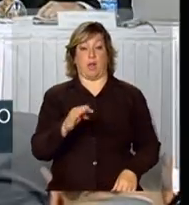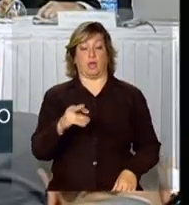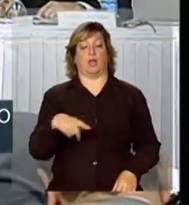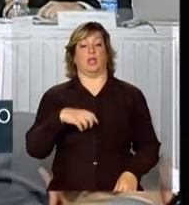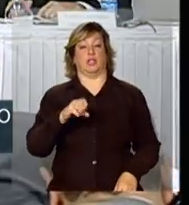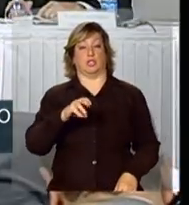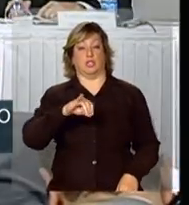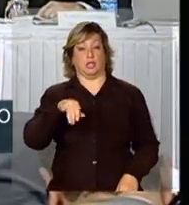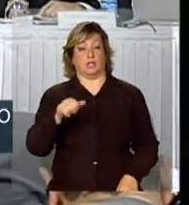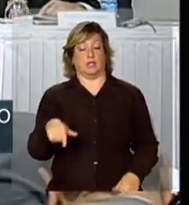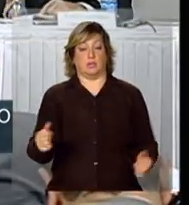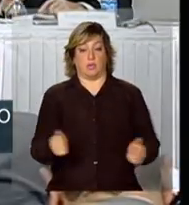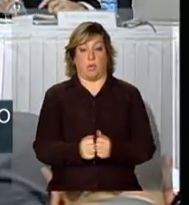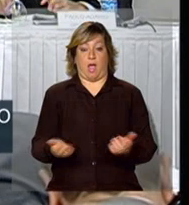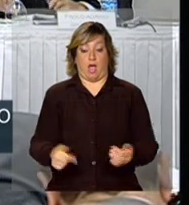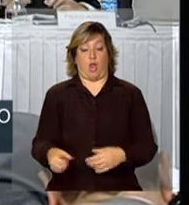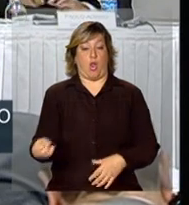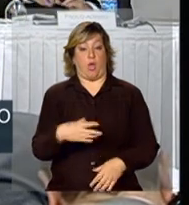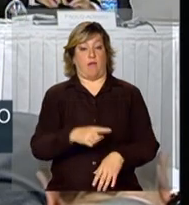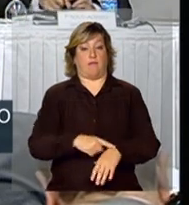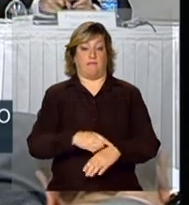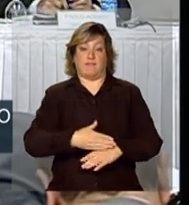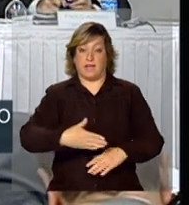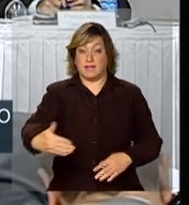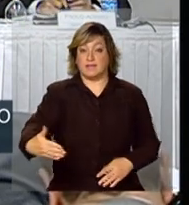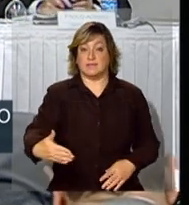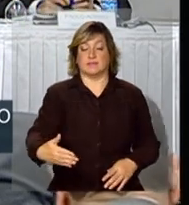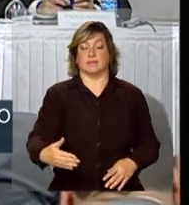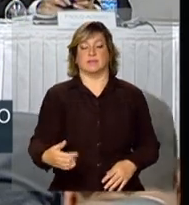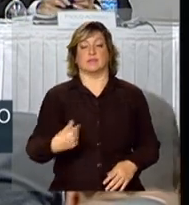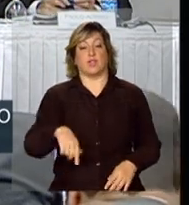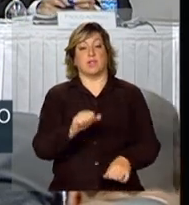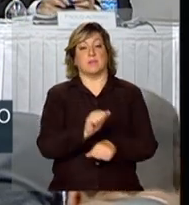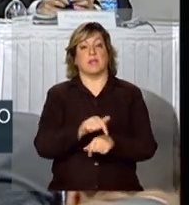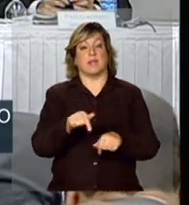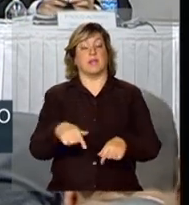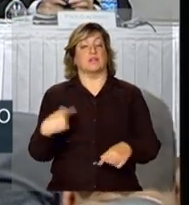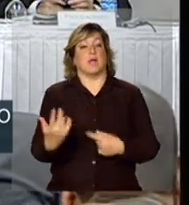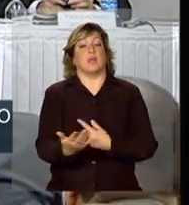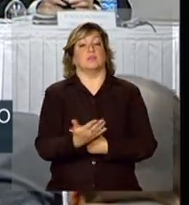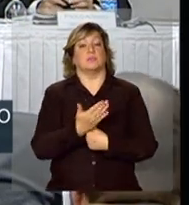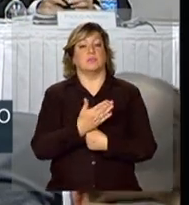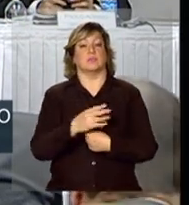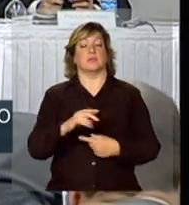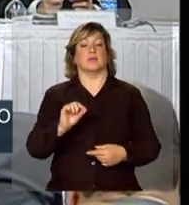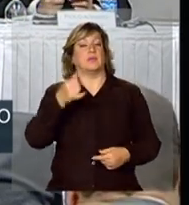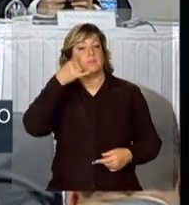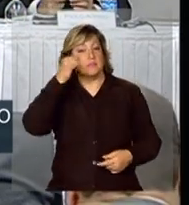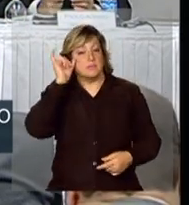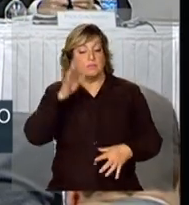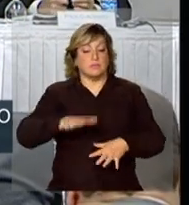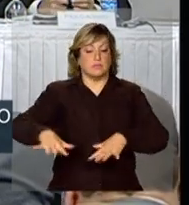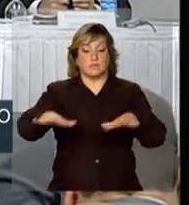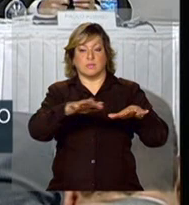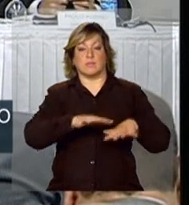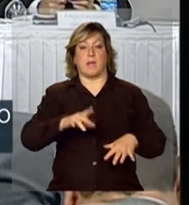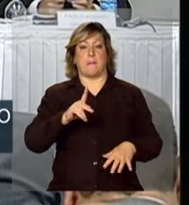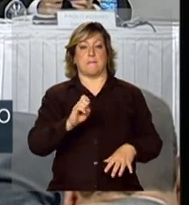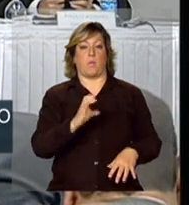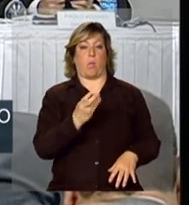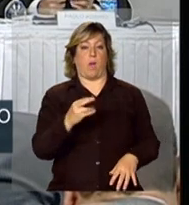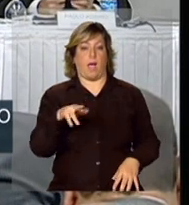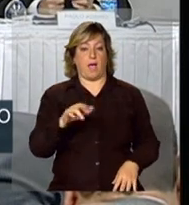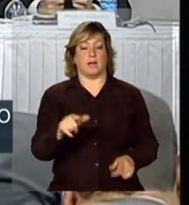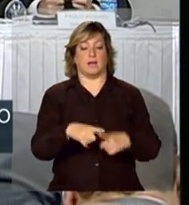com o CAR. Eu acho que é importante, e o que a gente espera é que a moratória da soja nos ajude com a pecuária, talvez em áreas prioritárias que a gente